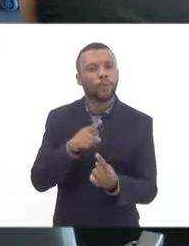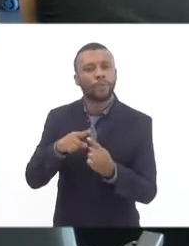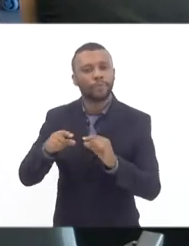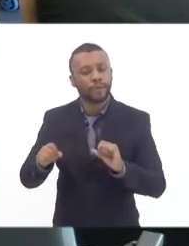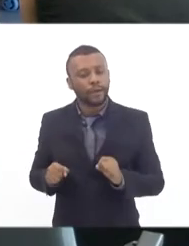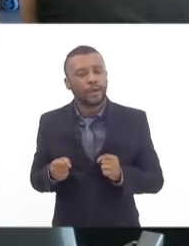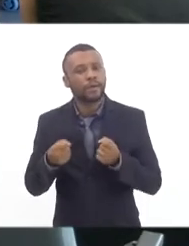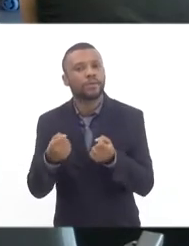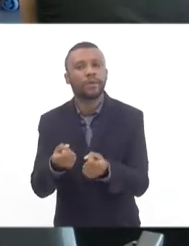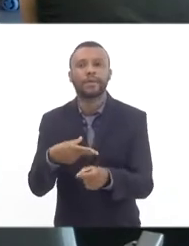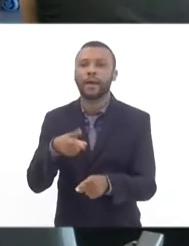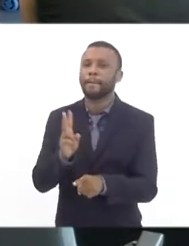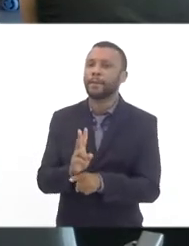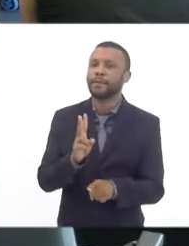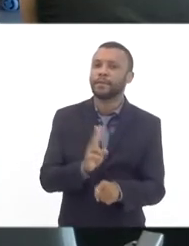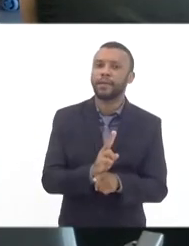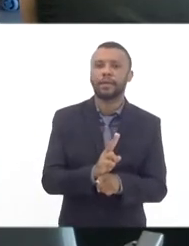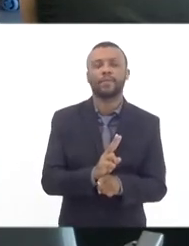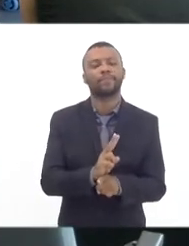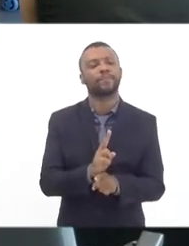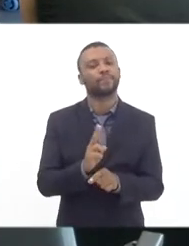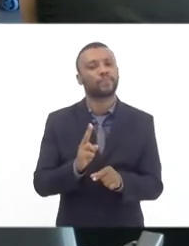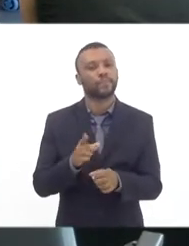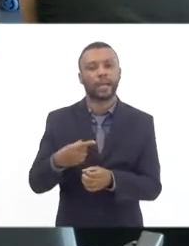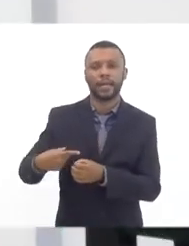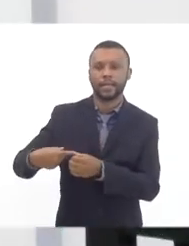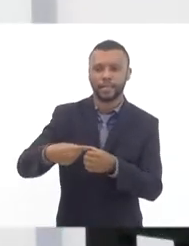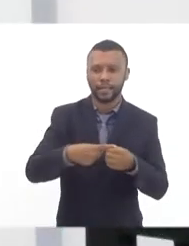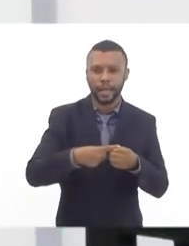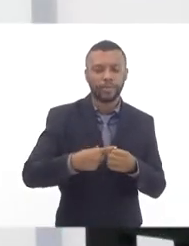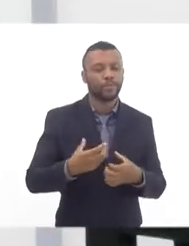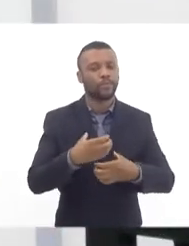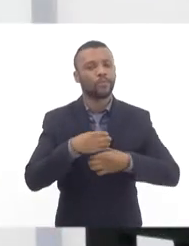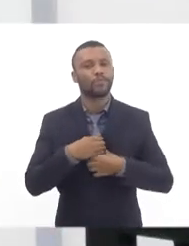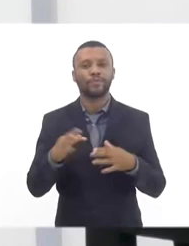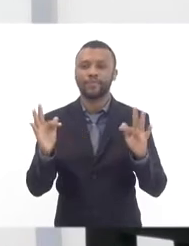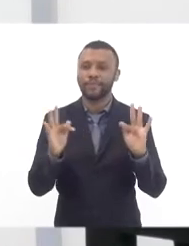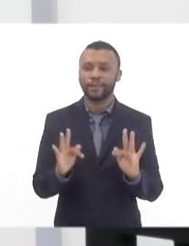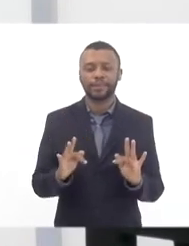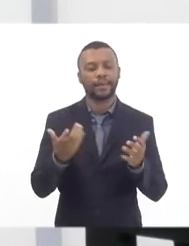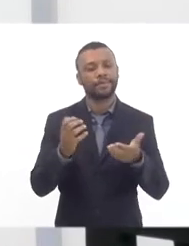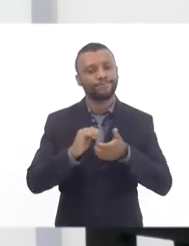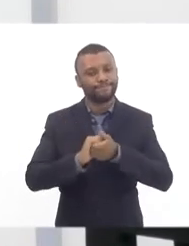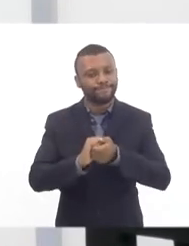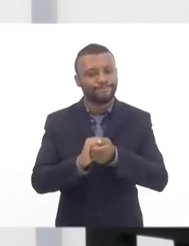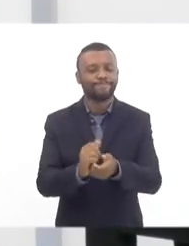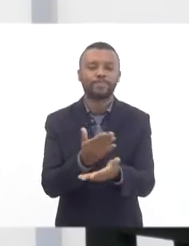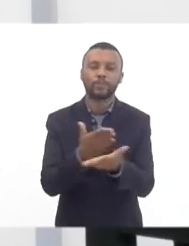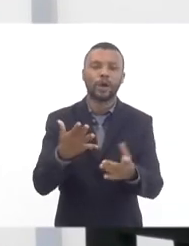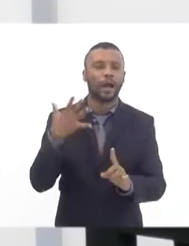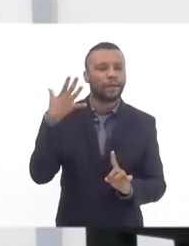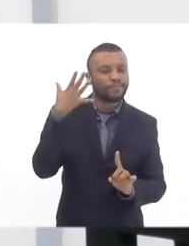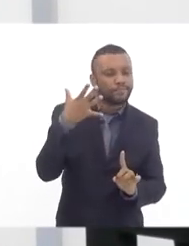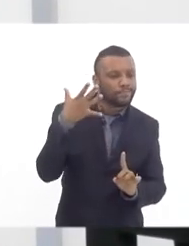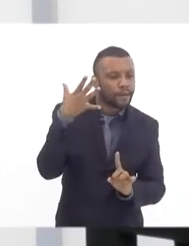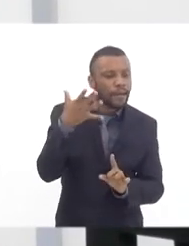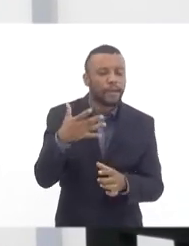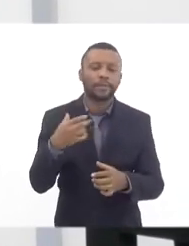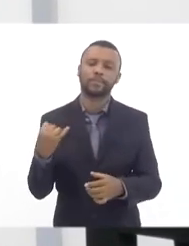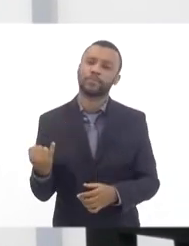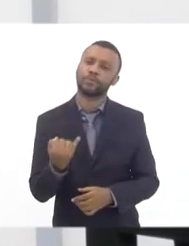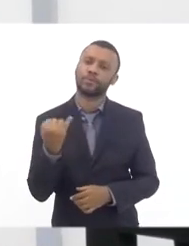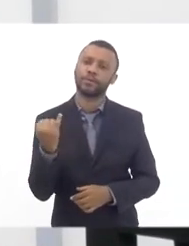pauta para a cidade, mas que eu fico muito feliz que hoje a gente esteja nesse espaço. Queria saudar a mesa, essas falas muito importantes, muito representativas, e